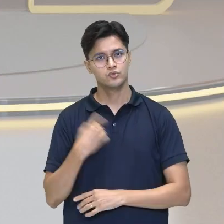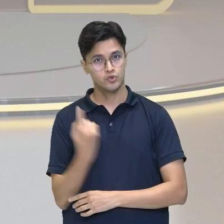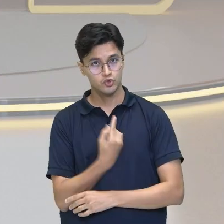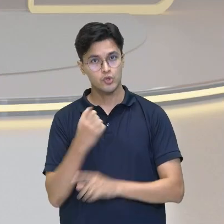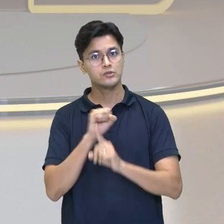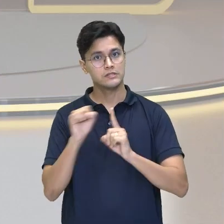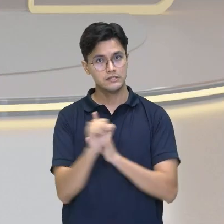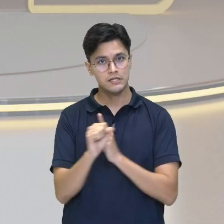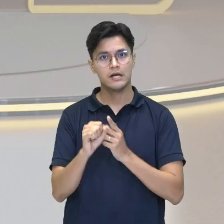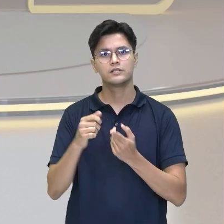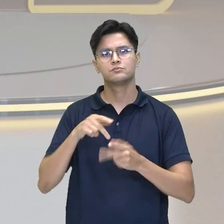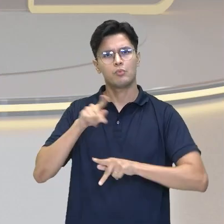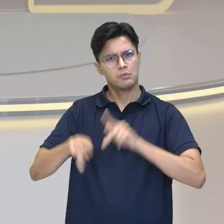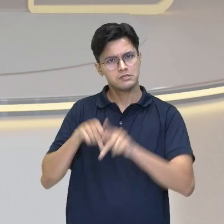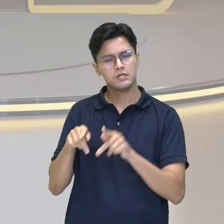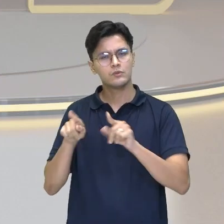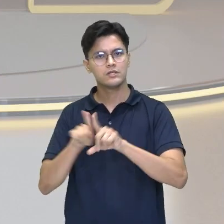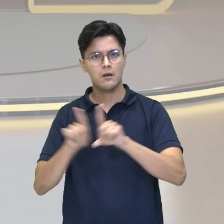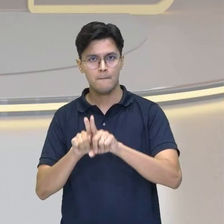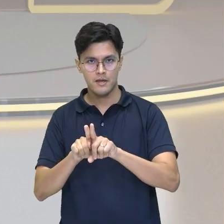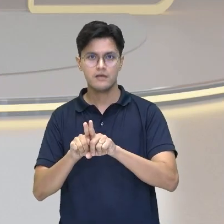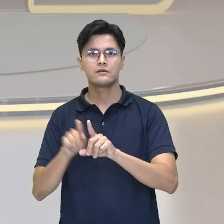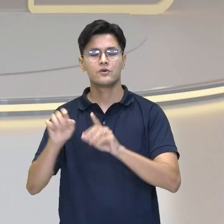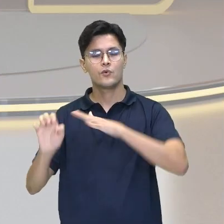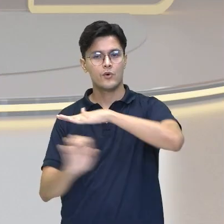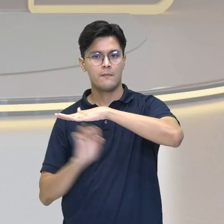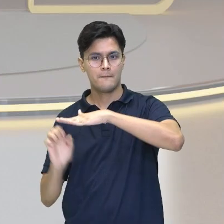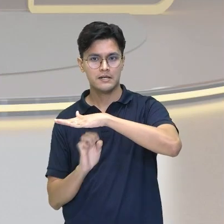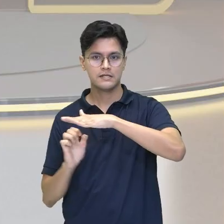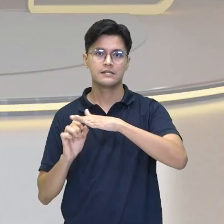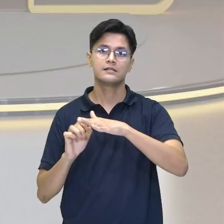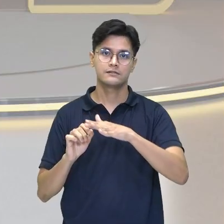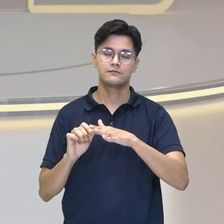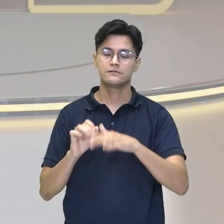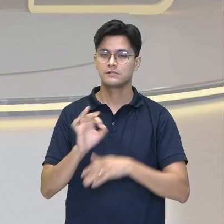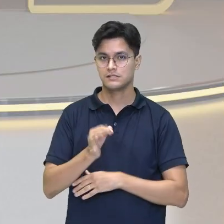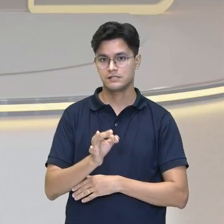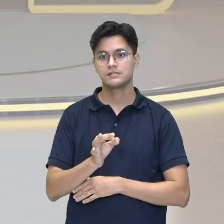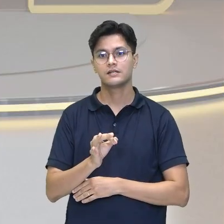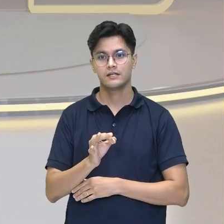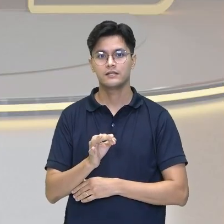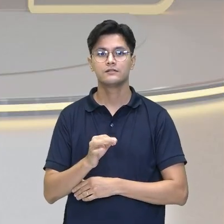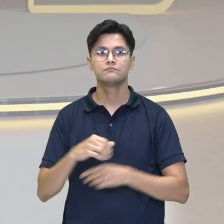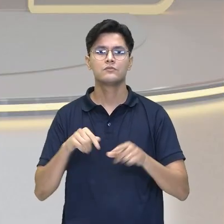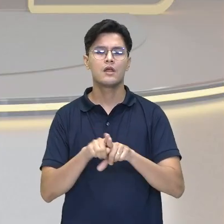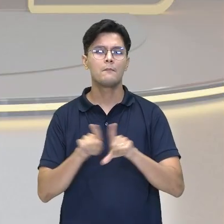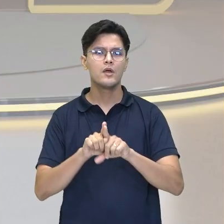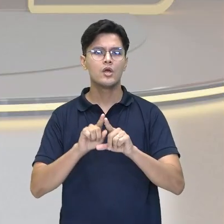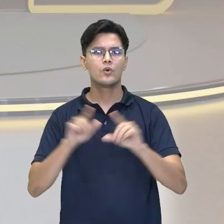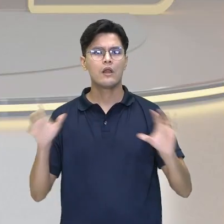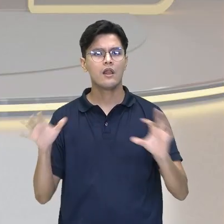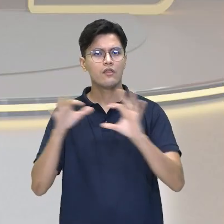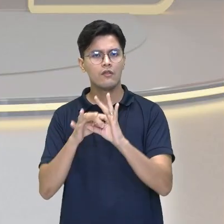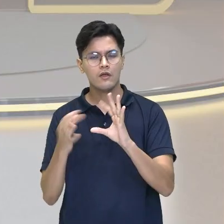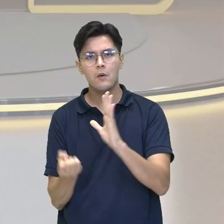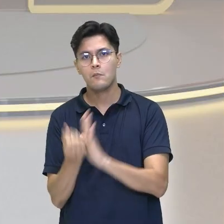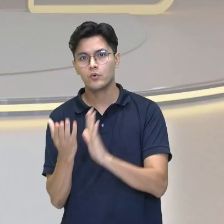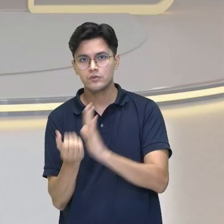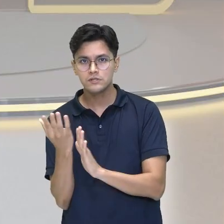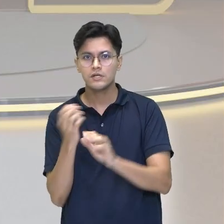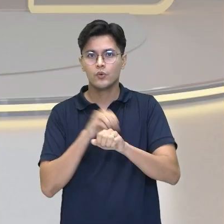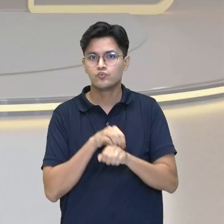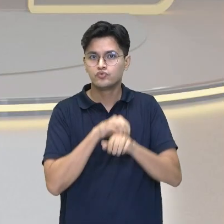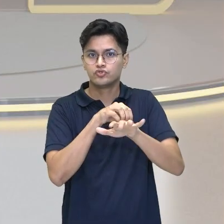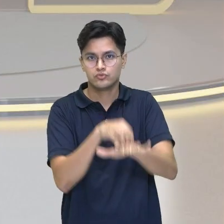engrenagem de sustentabilidade também está o setor econômico, a economia, que está relacionada com a produção, distribuição e consumo de